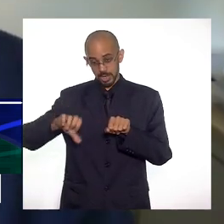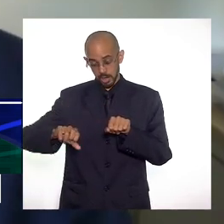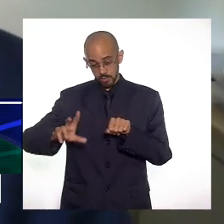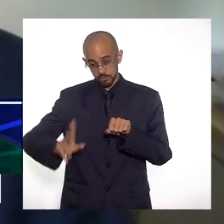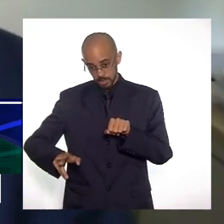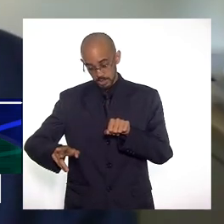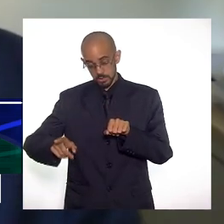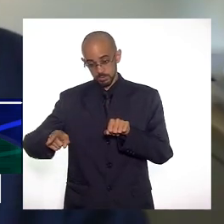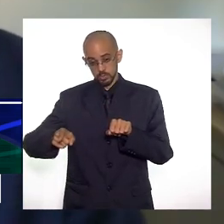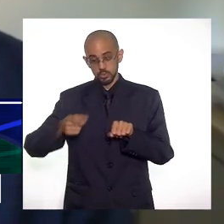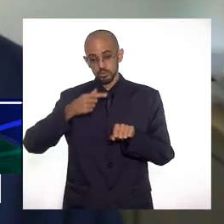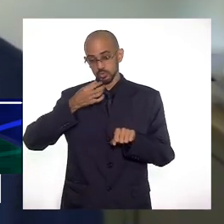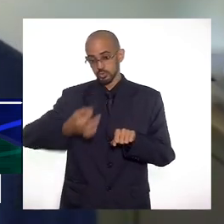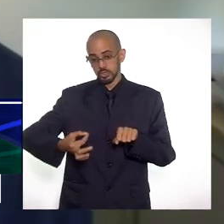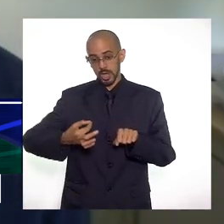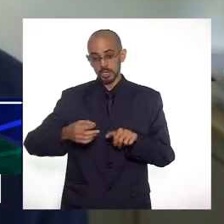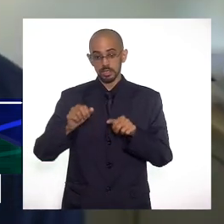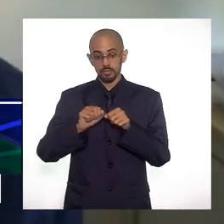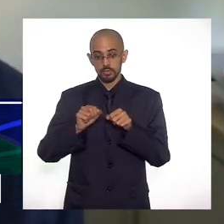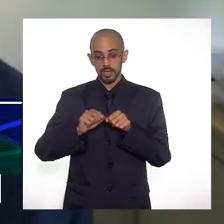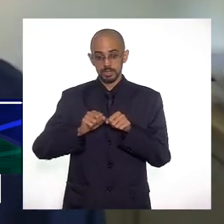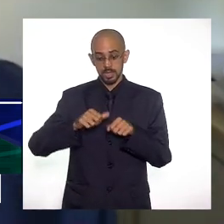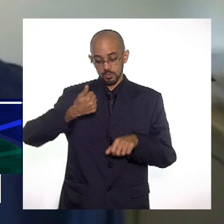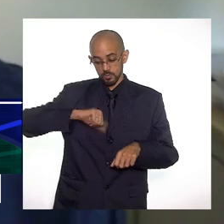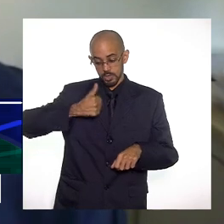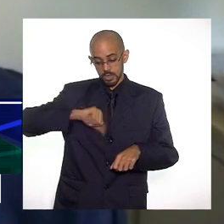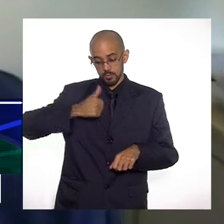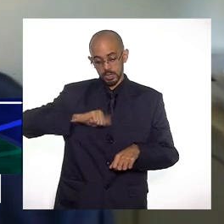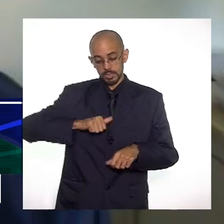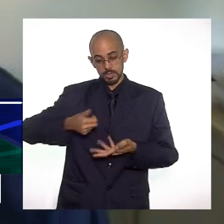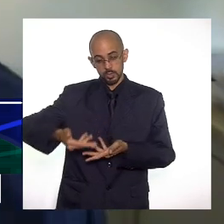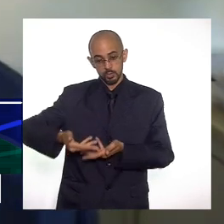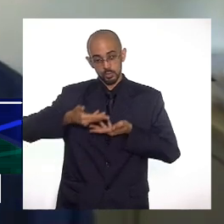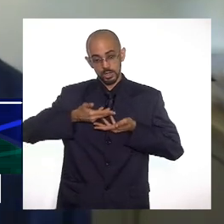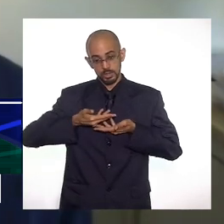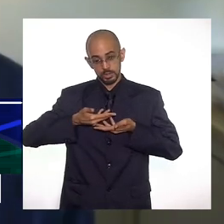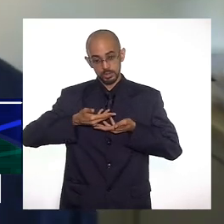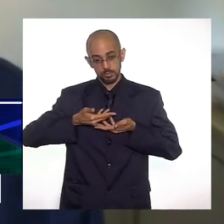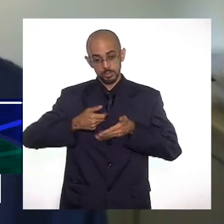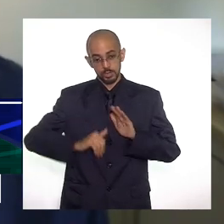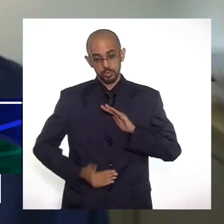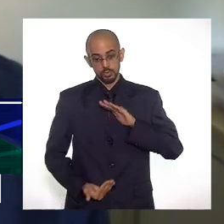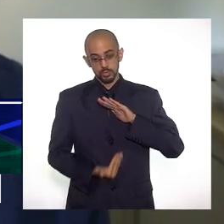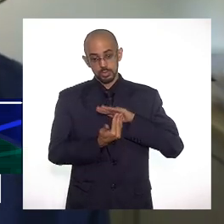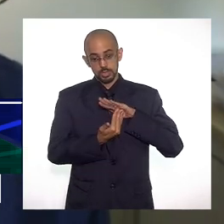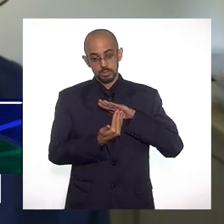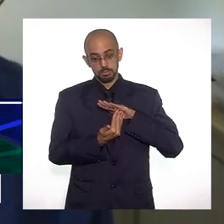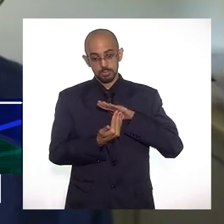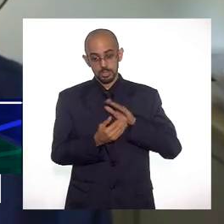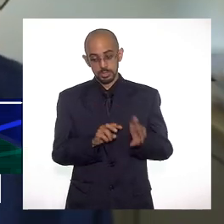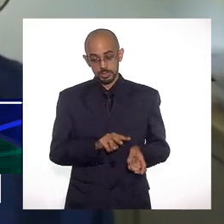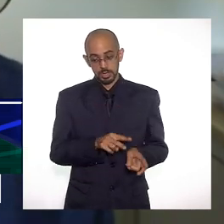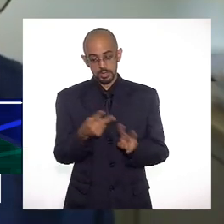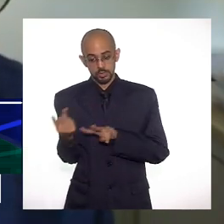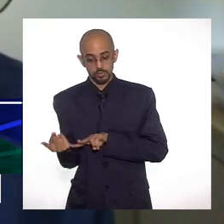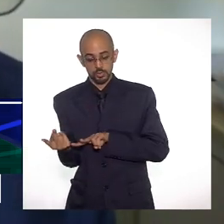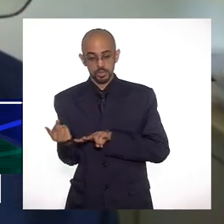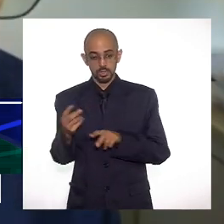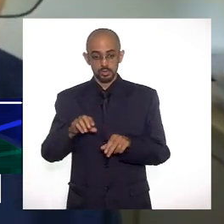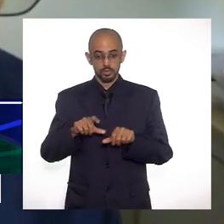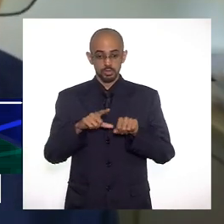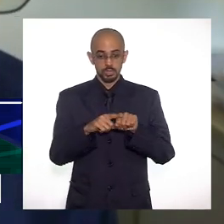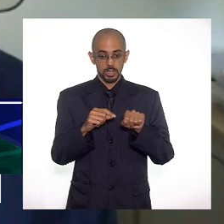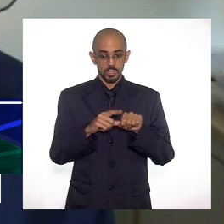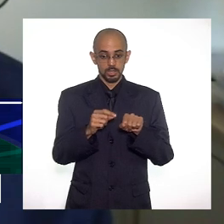que se faça a verificação do atendimento dos limites definidos neste artigo e é vedada